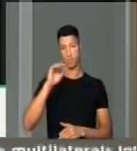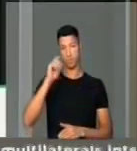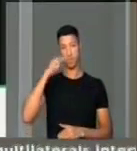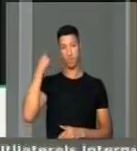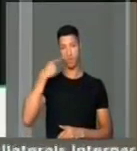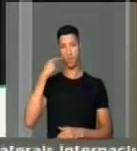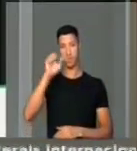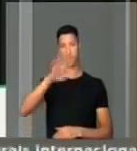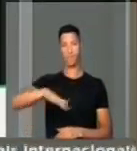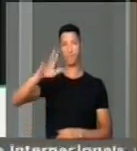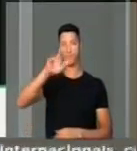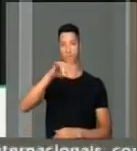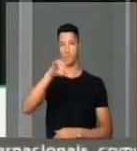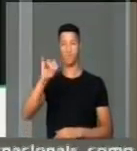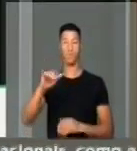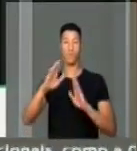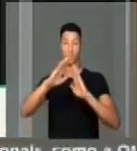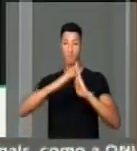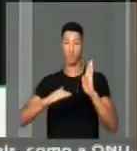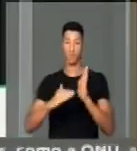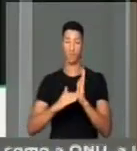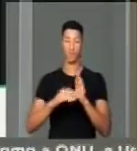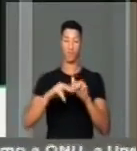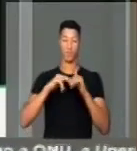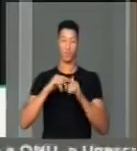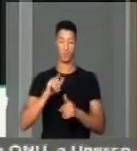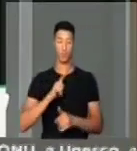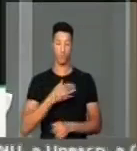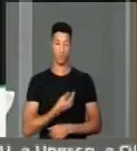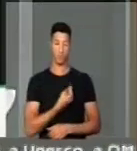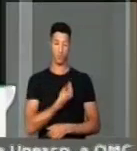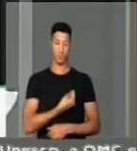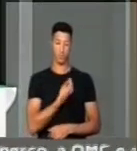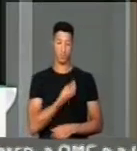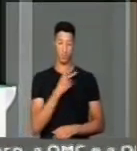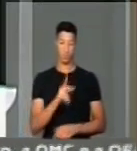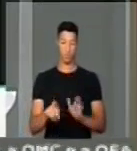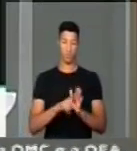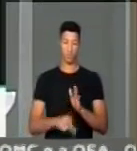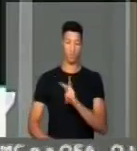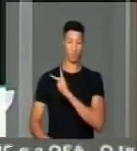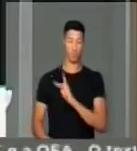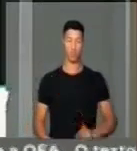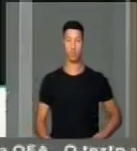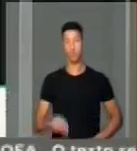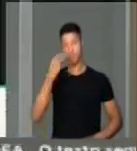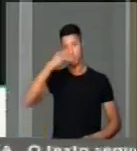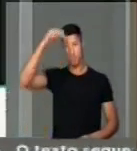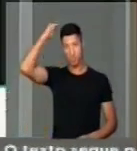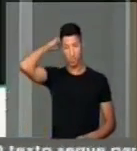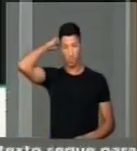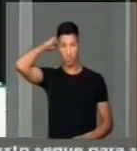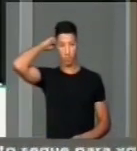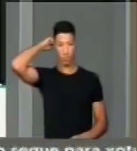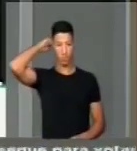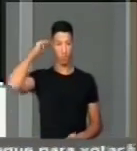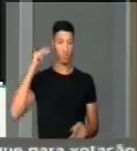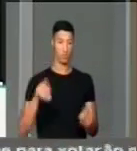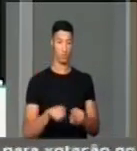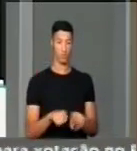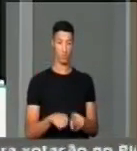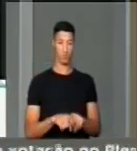Uma cerimônia hoje no Palácio, onde contou com a presença do presidente Michel Temer,